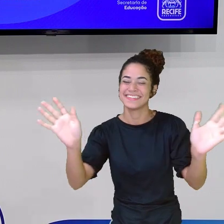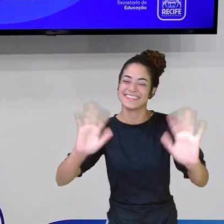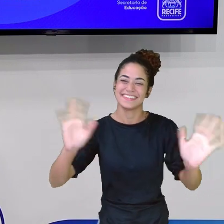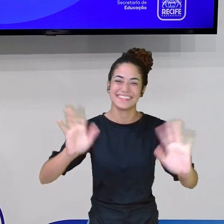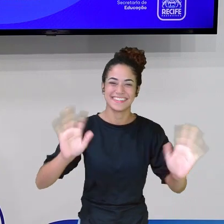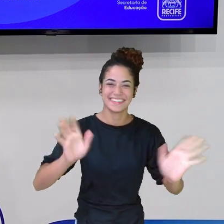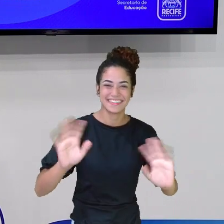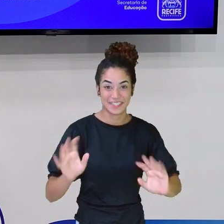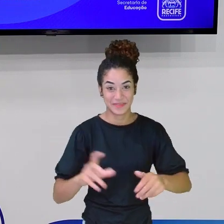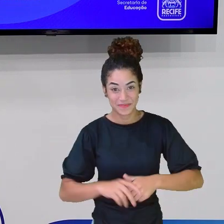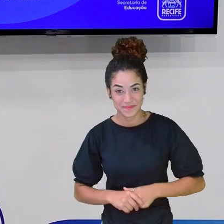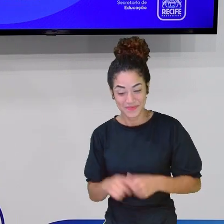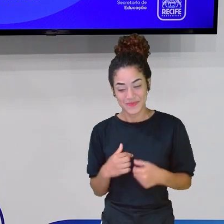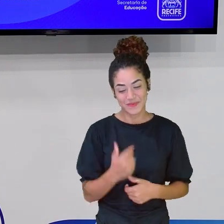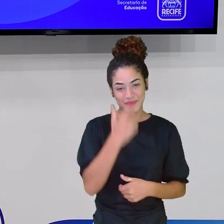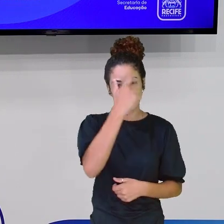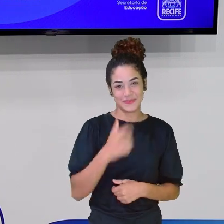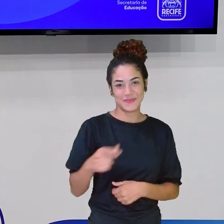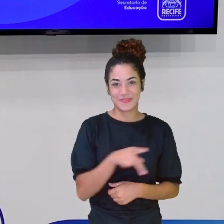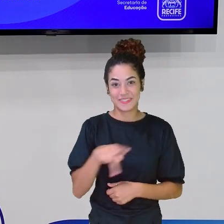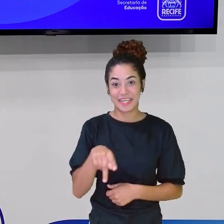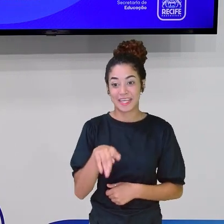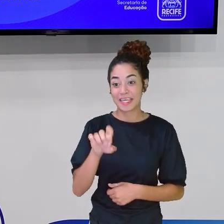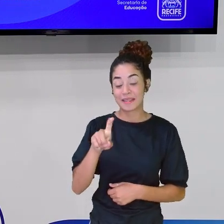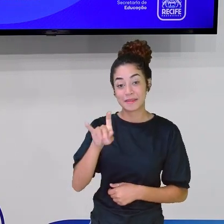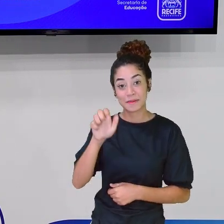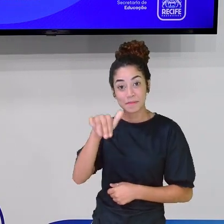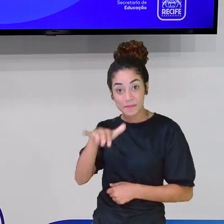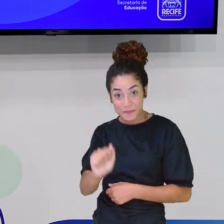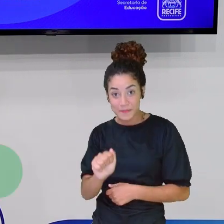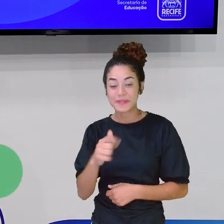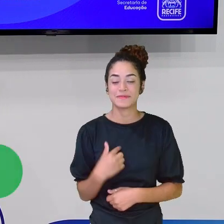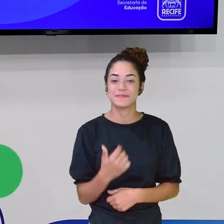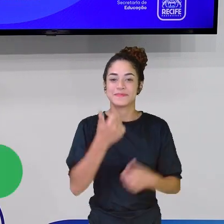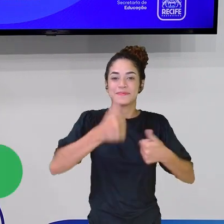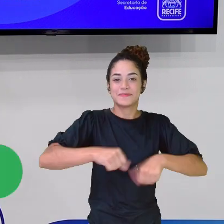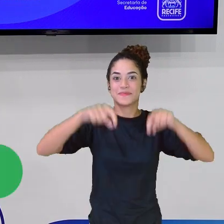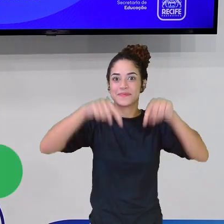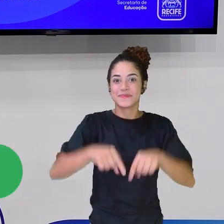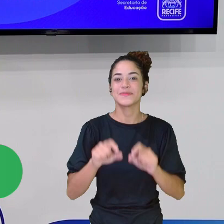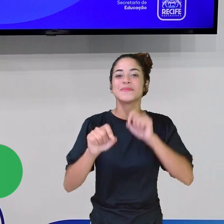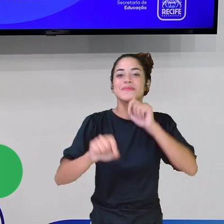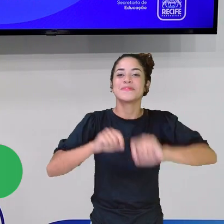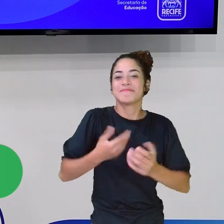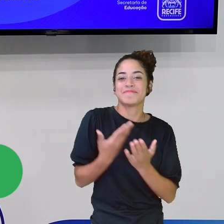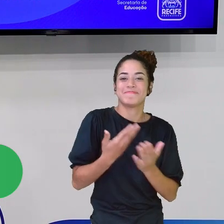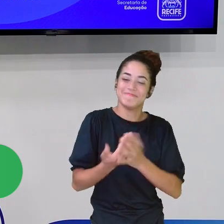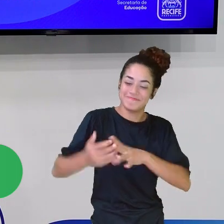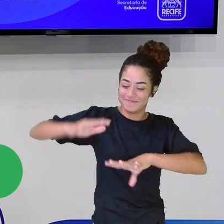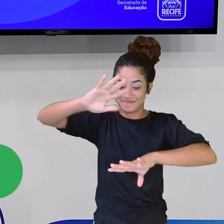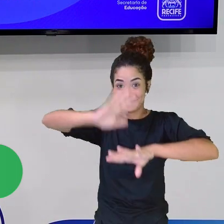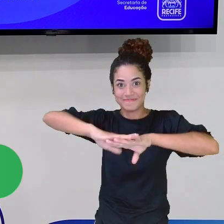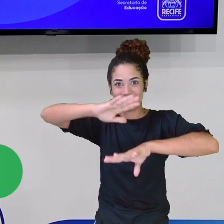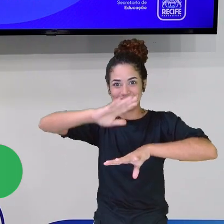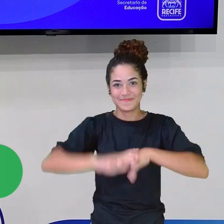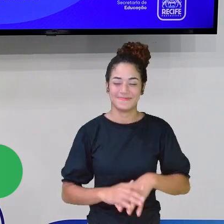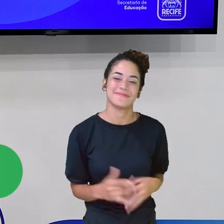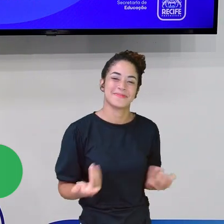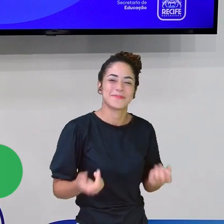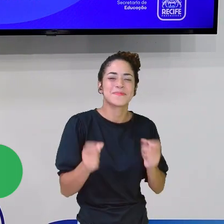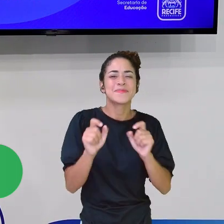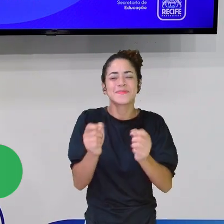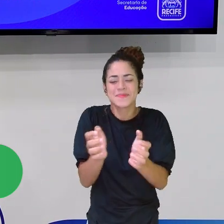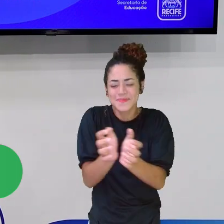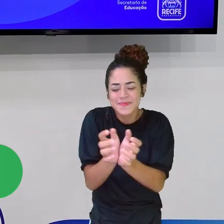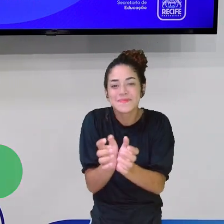Olá, pessoal! Eu sou a professora Kedma Santos e estou aqui para mais uma aula de matemática para os